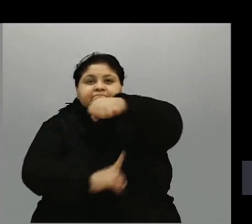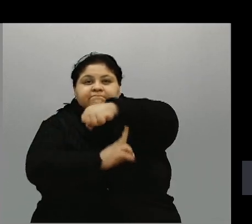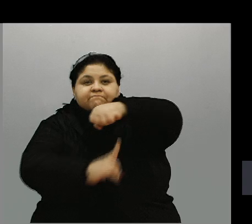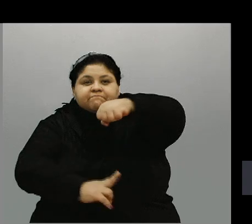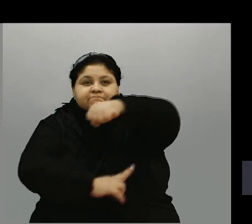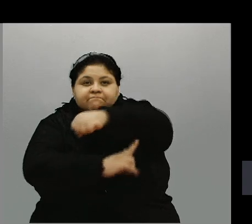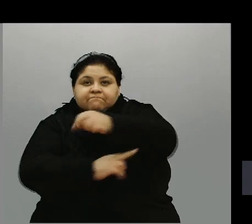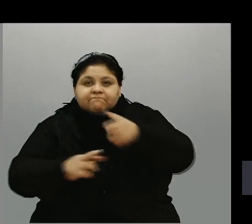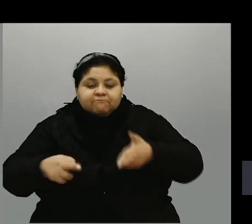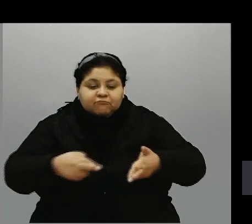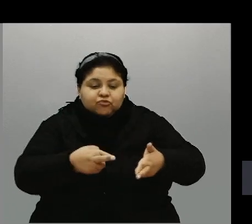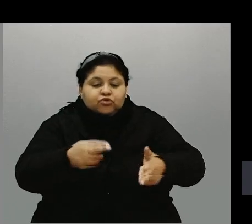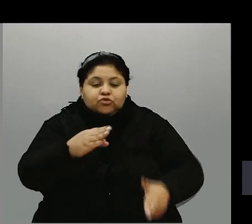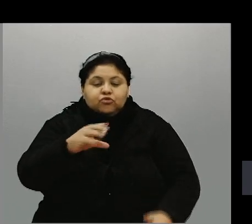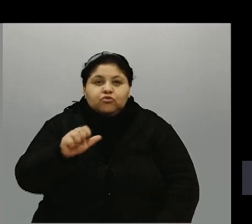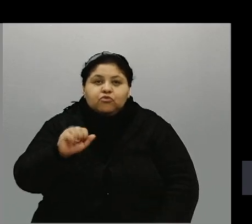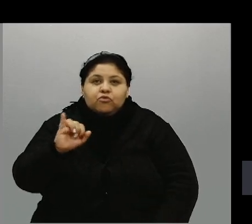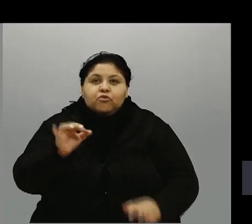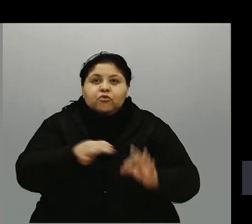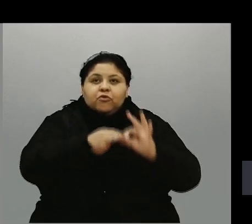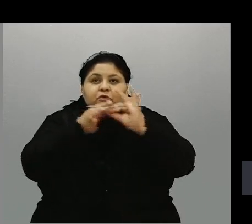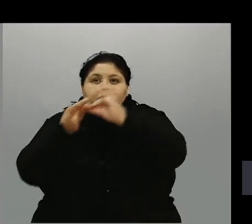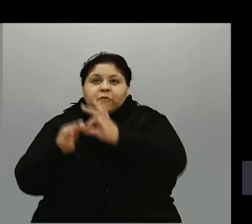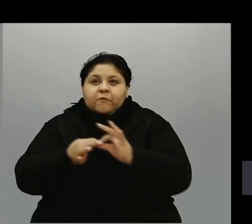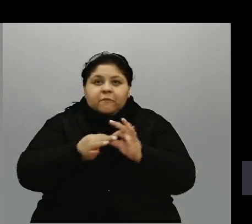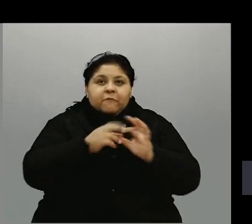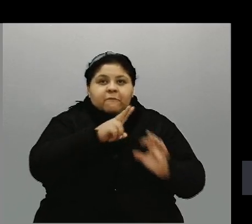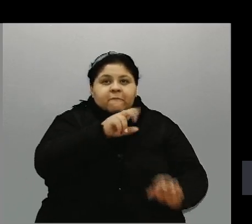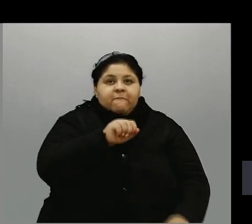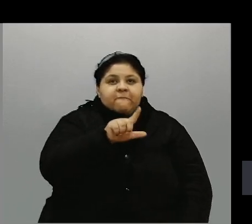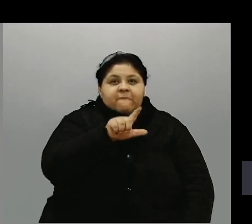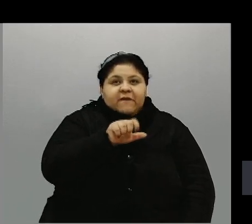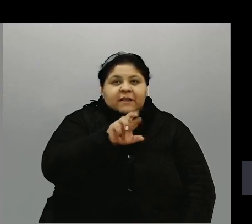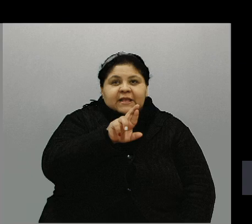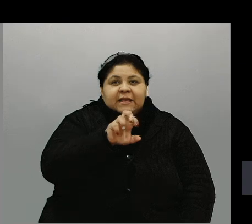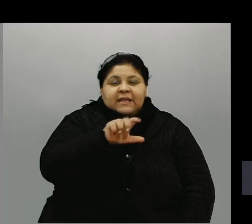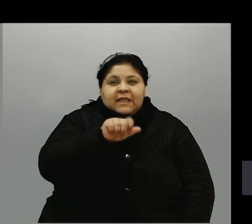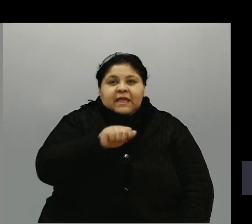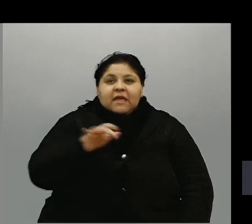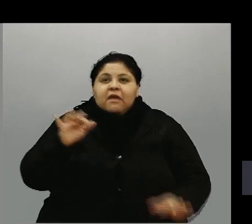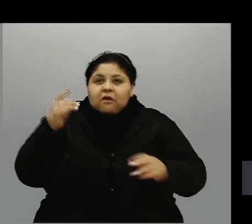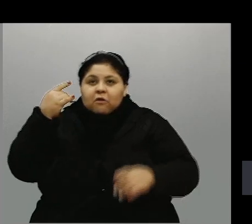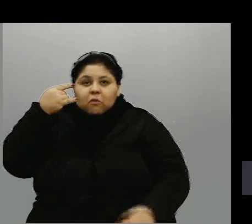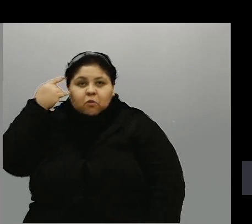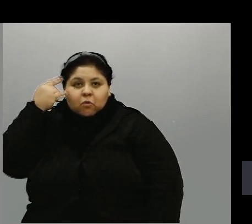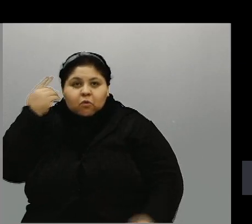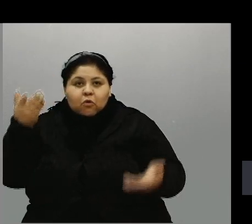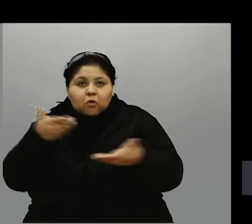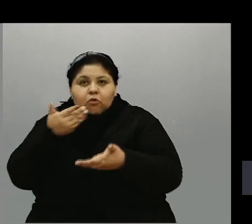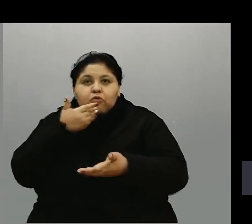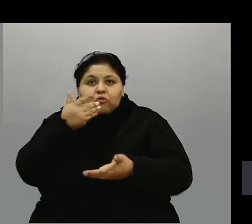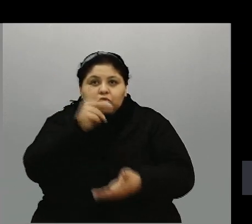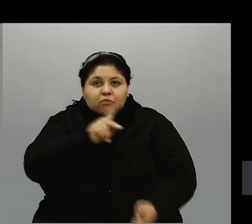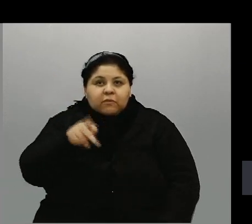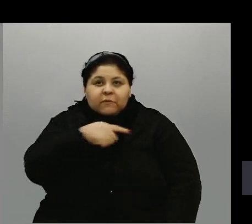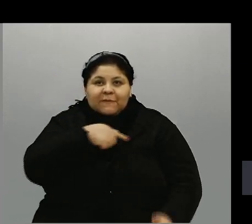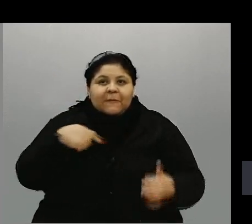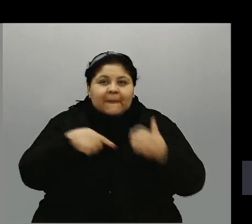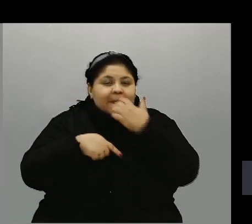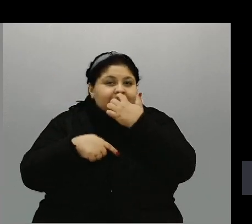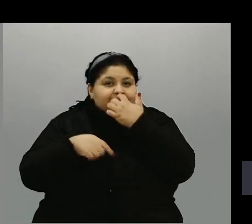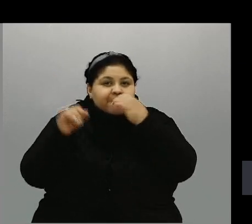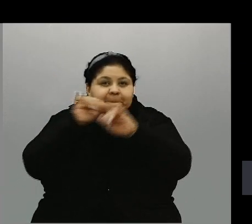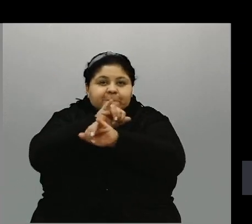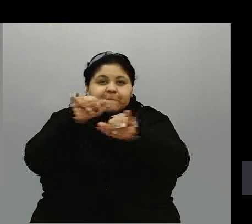Caí, que une os municípios de Vale Real e Feliz. Então, estou aqui a pedido do professor Zanquim para passar um pouco